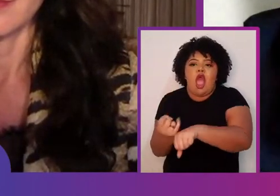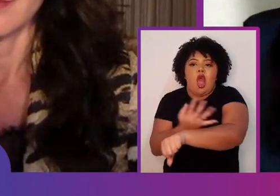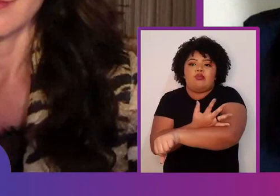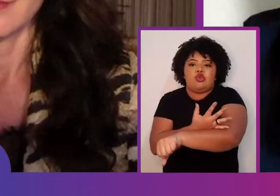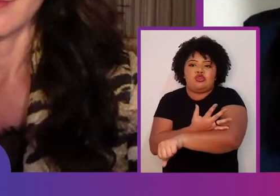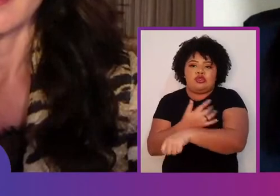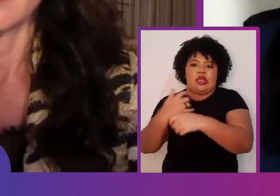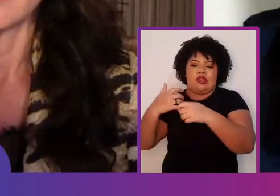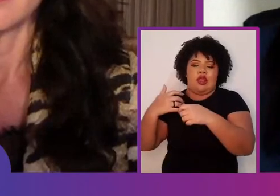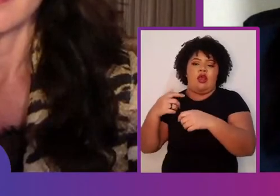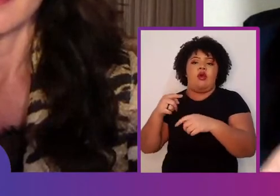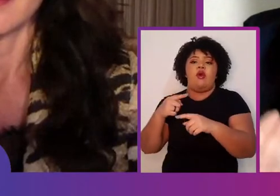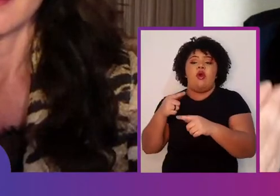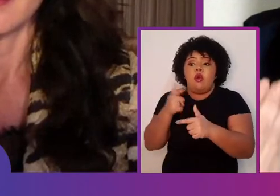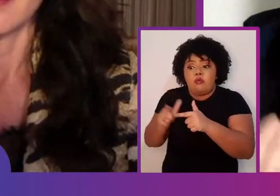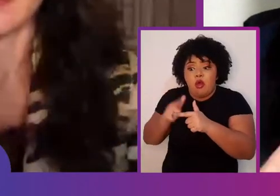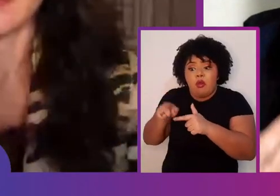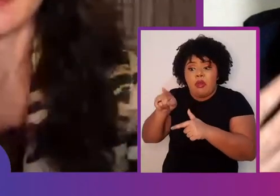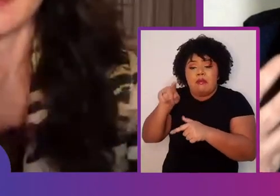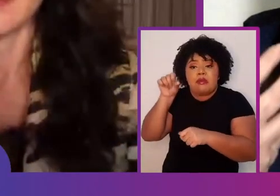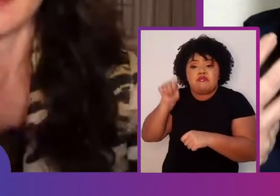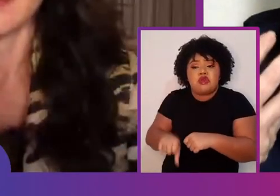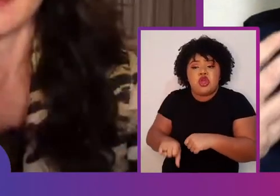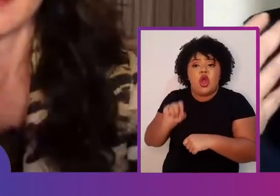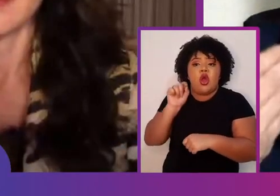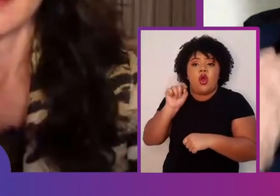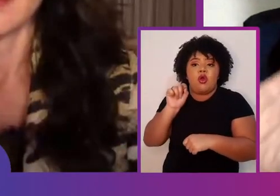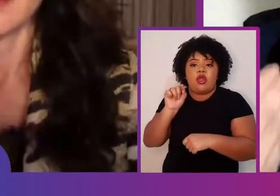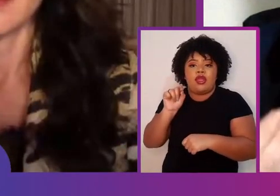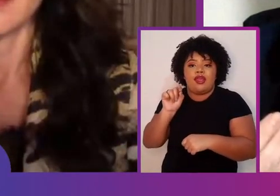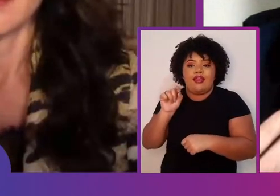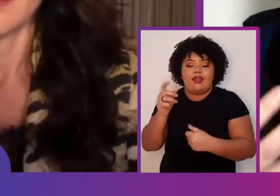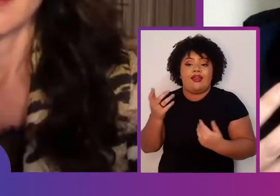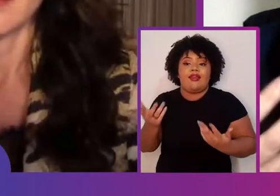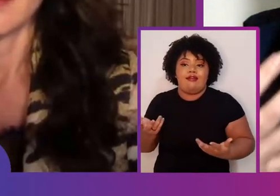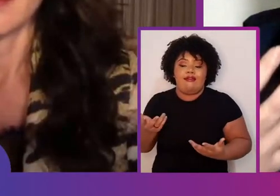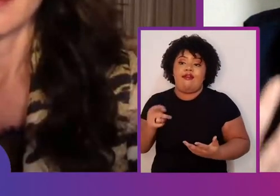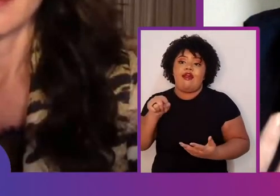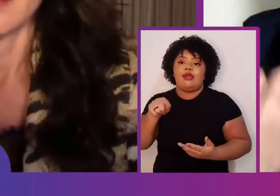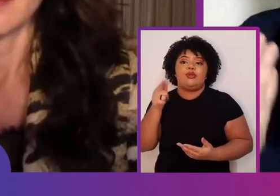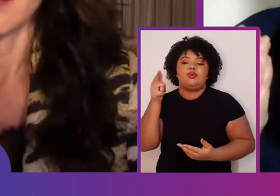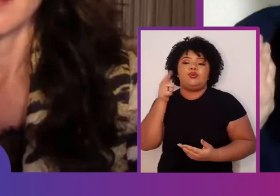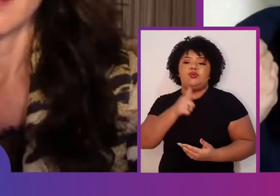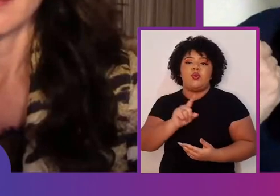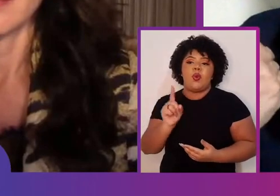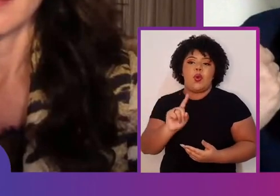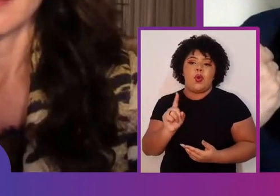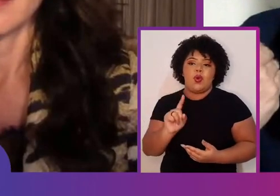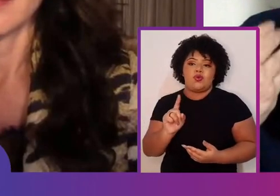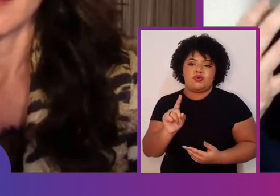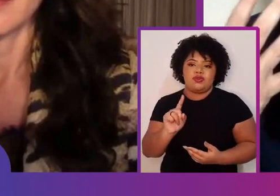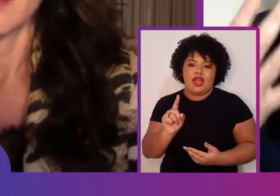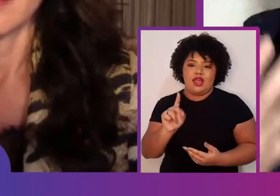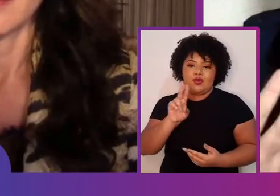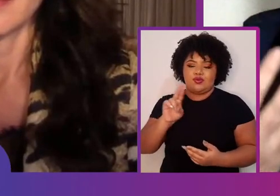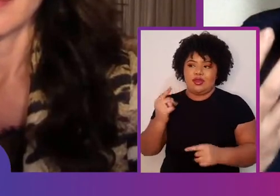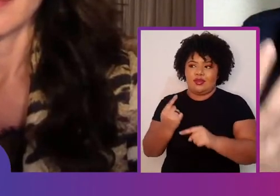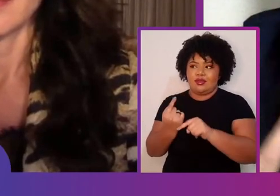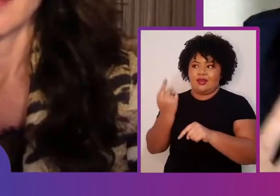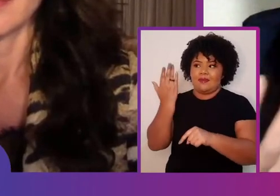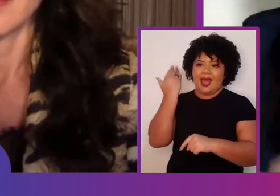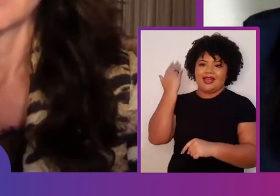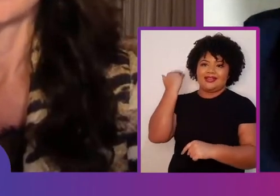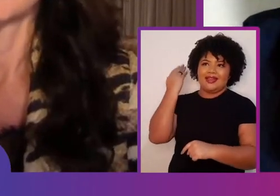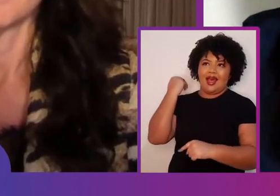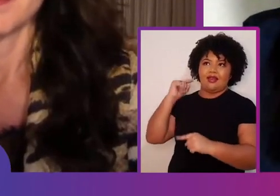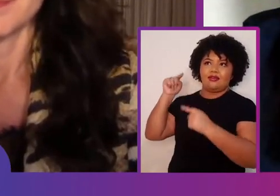o grande problema desses animais? Eles não conseguem, quer dizer, usar o passado como forma